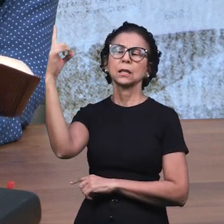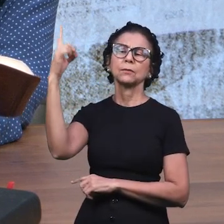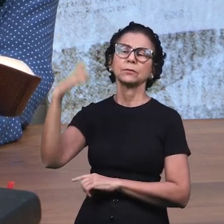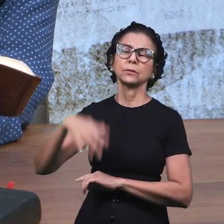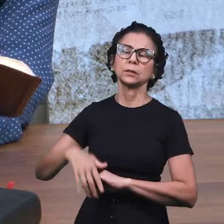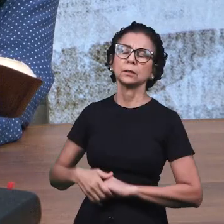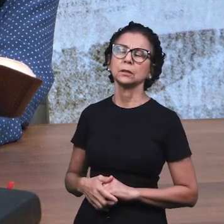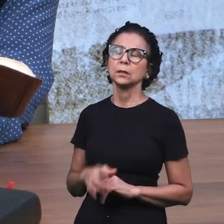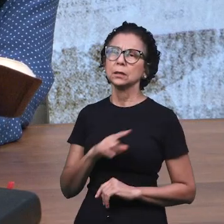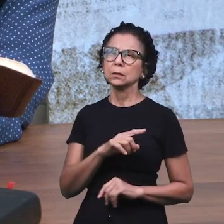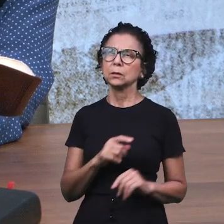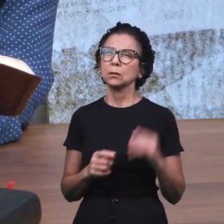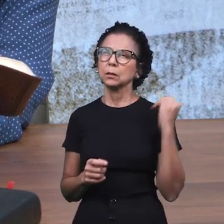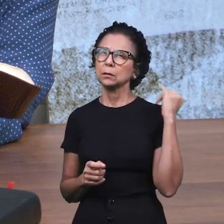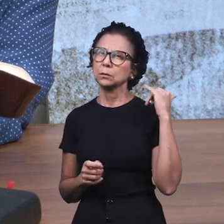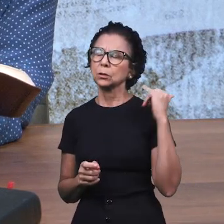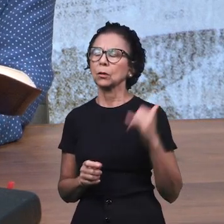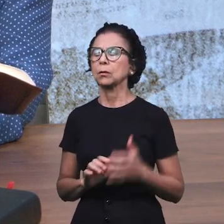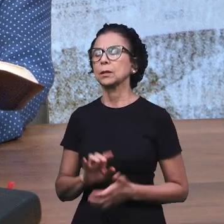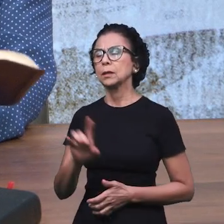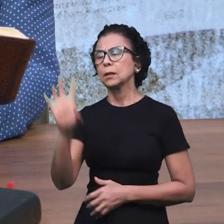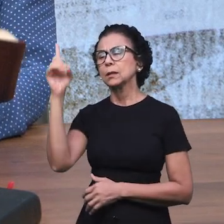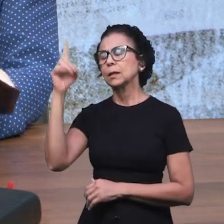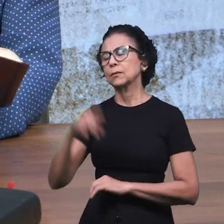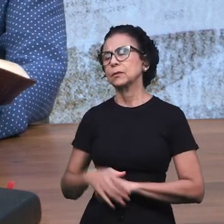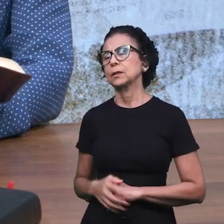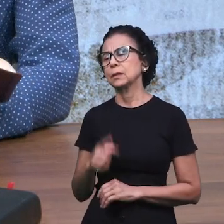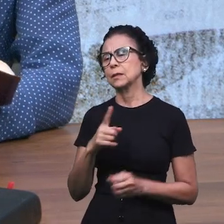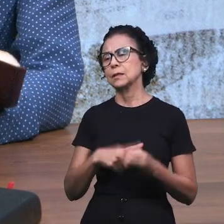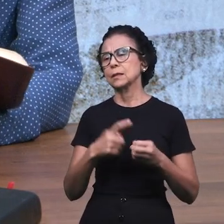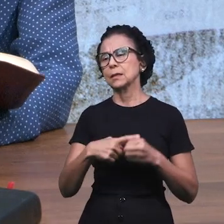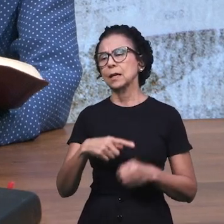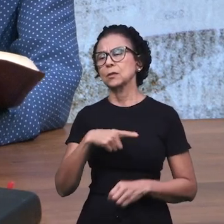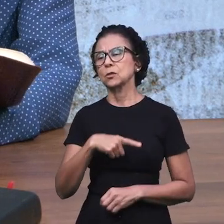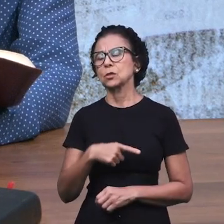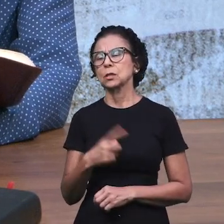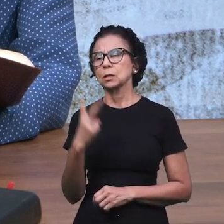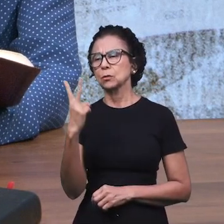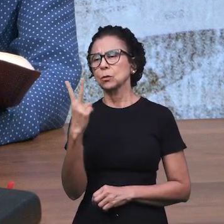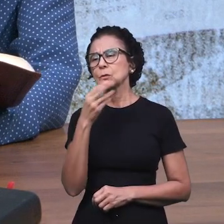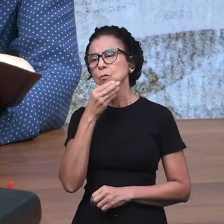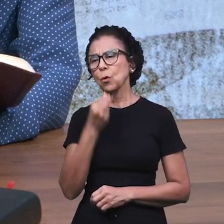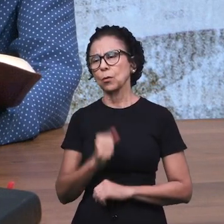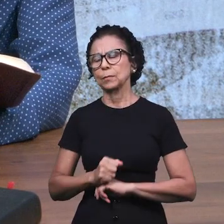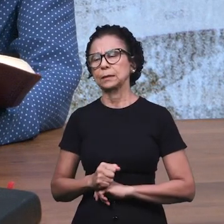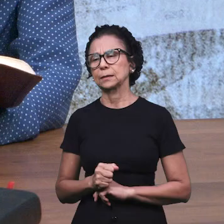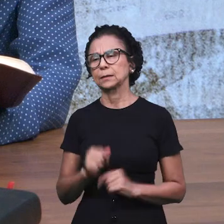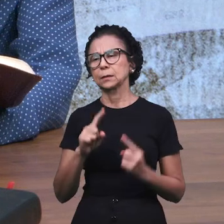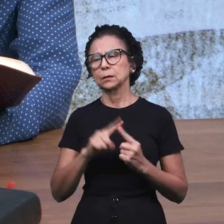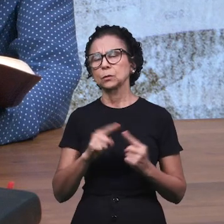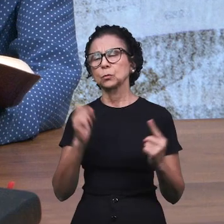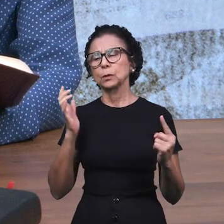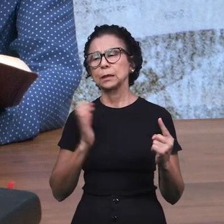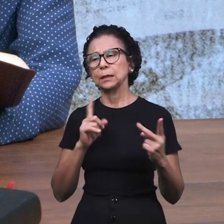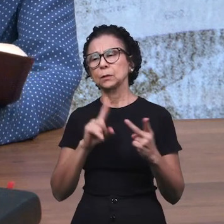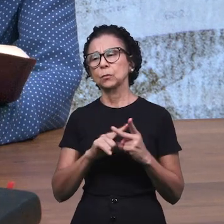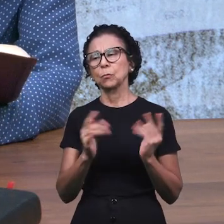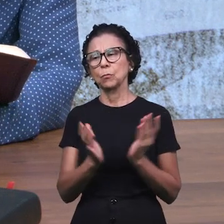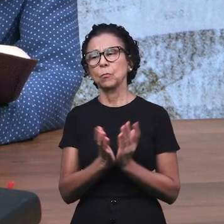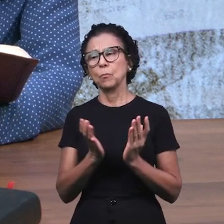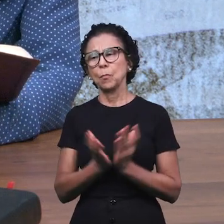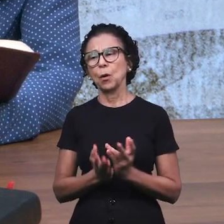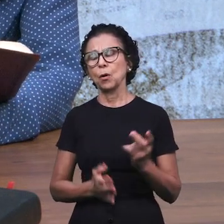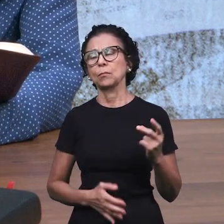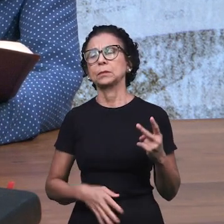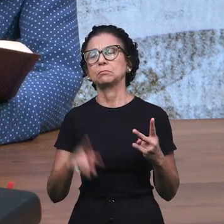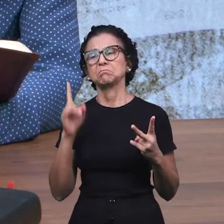numa cidade 2 homens, um rico e outro pobre. O rico tinha muitíssimas ovelhas